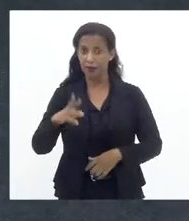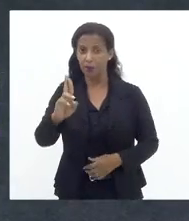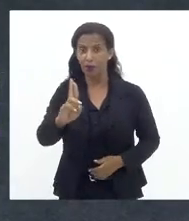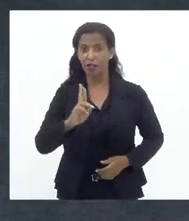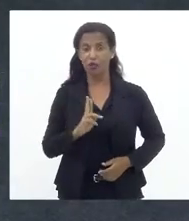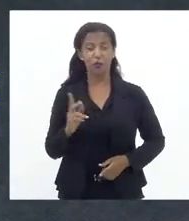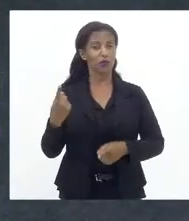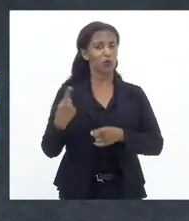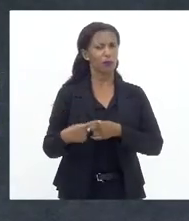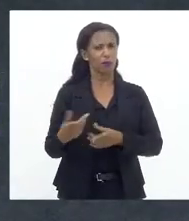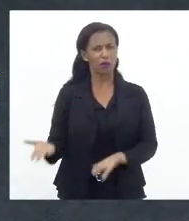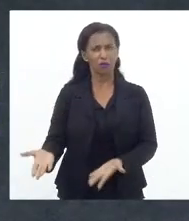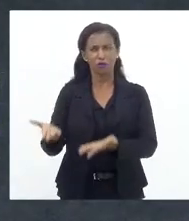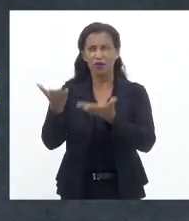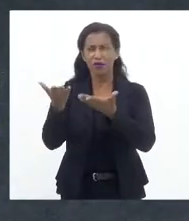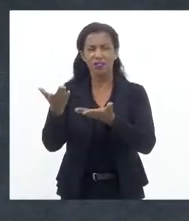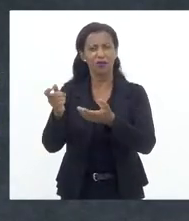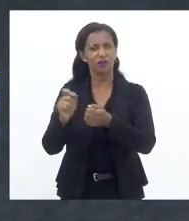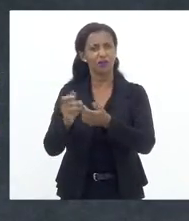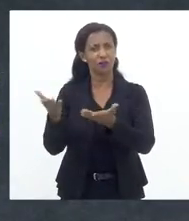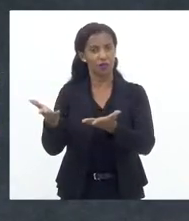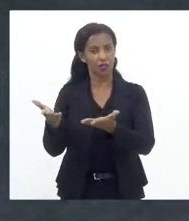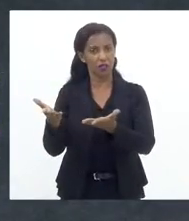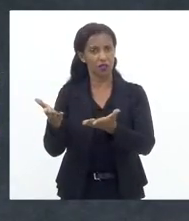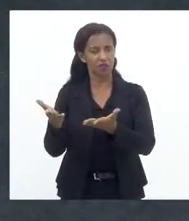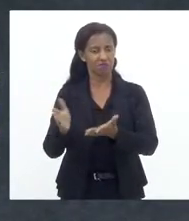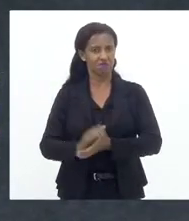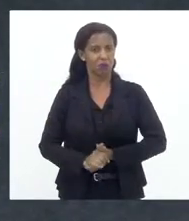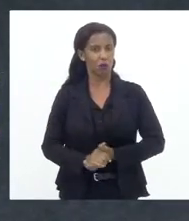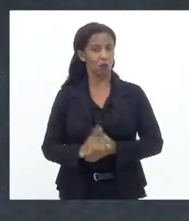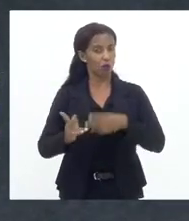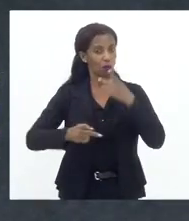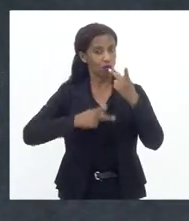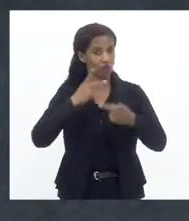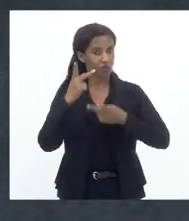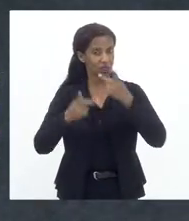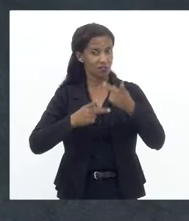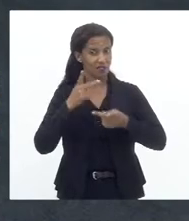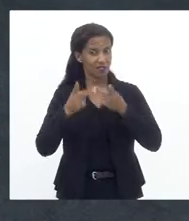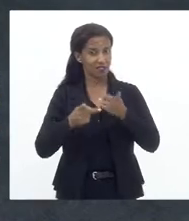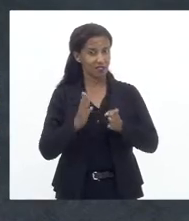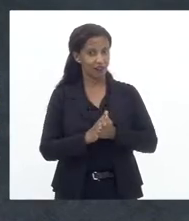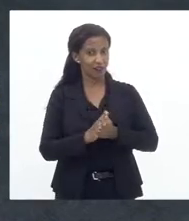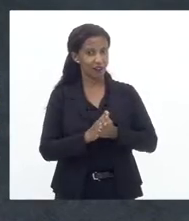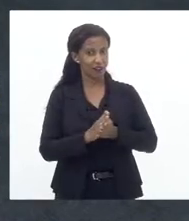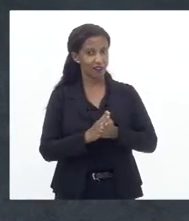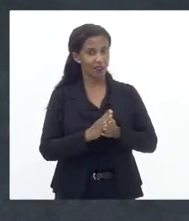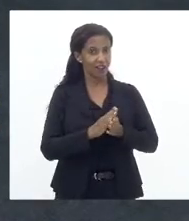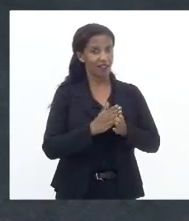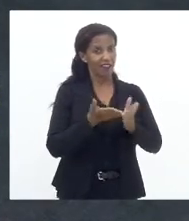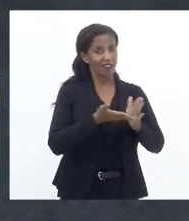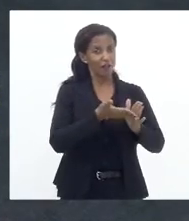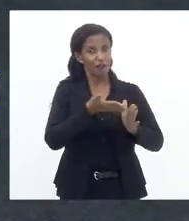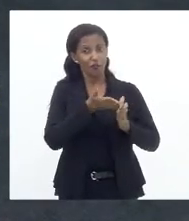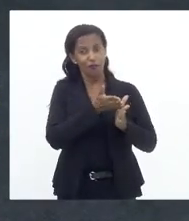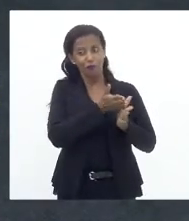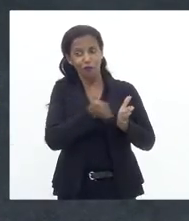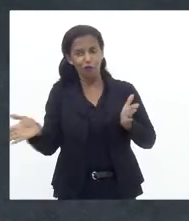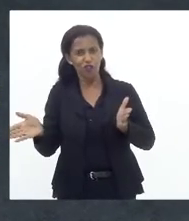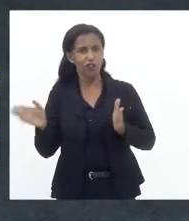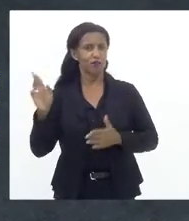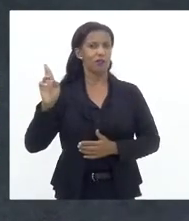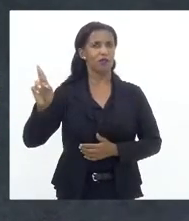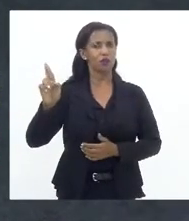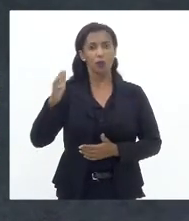porque o que você nessa fez como se fala no popular é tirar da reta responsabilidade acredito em você leia